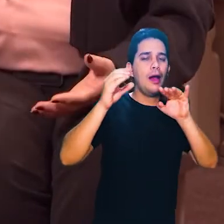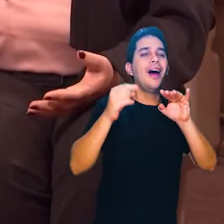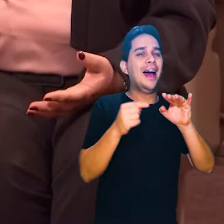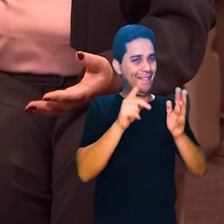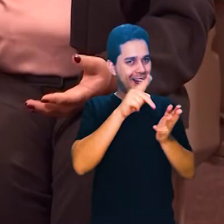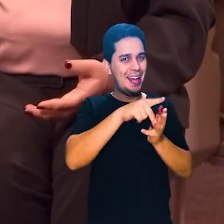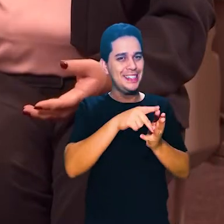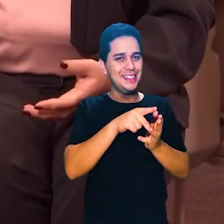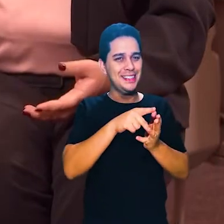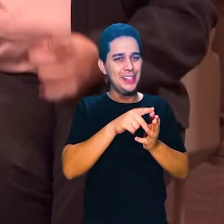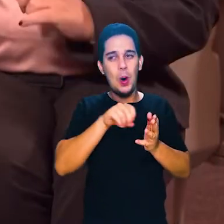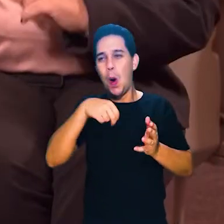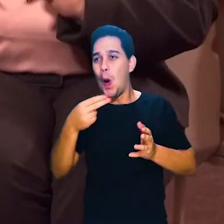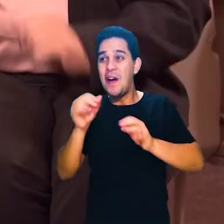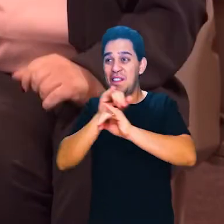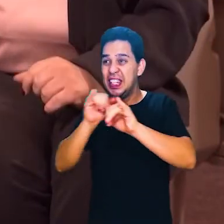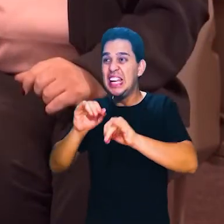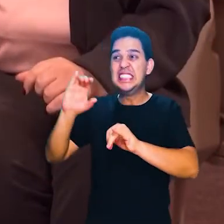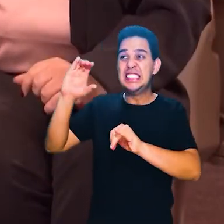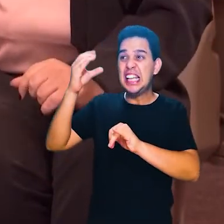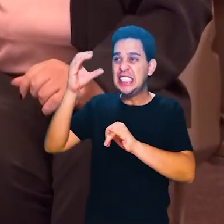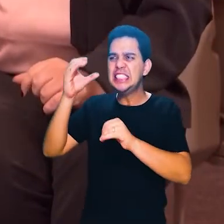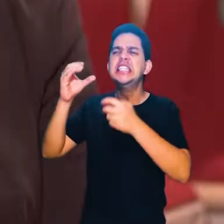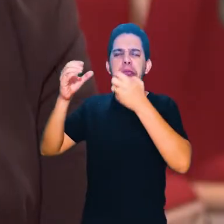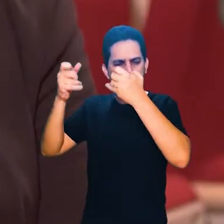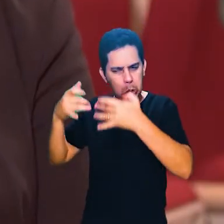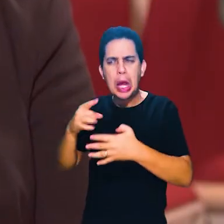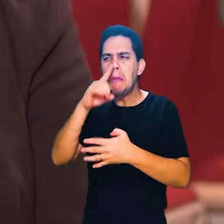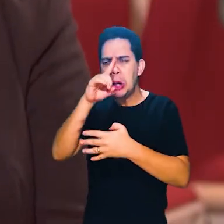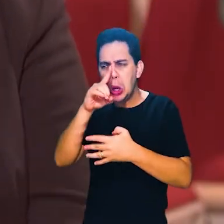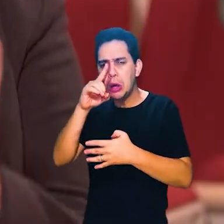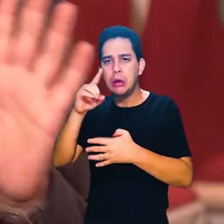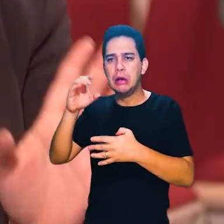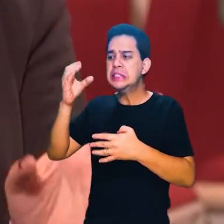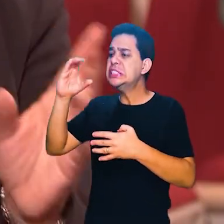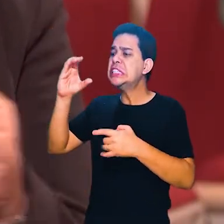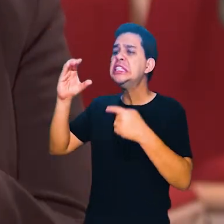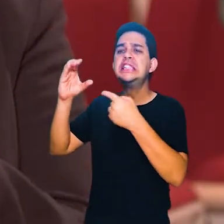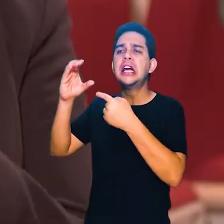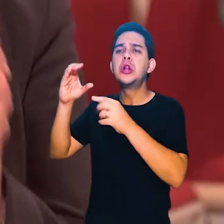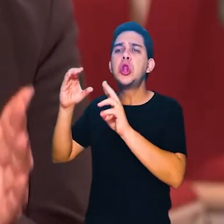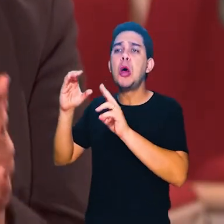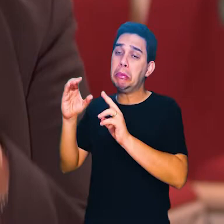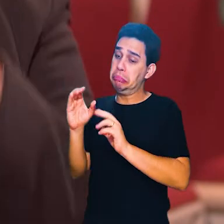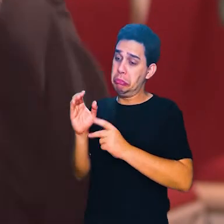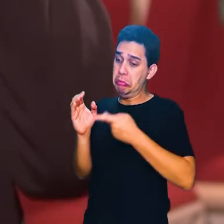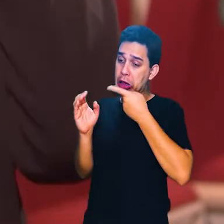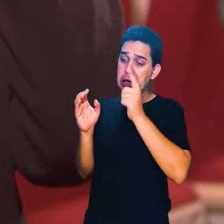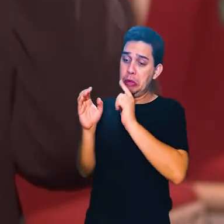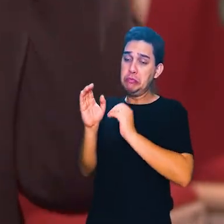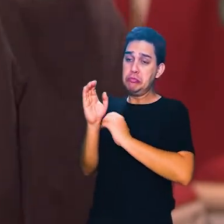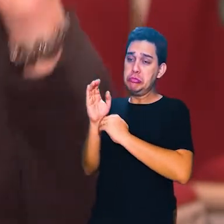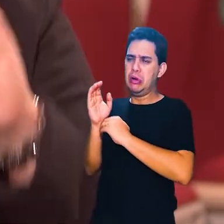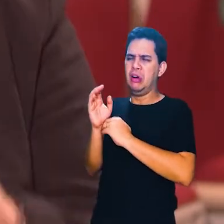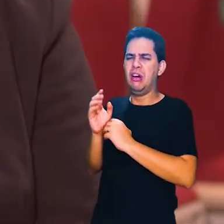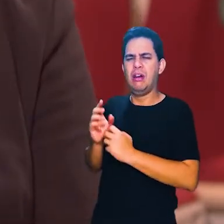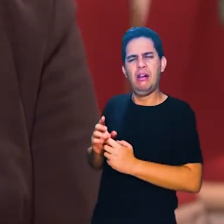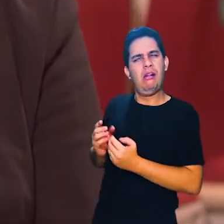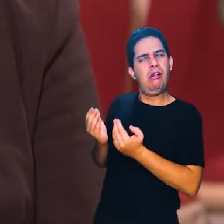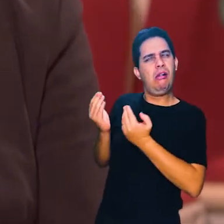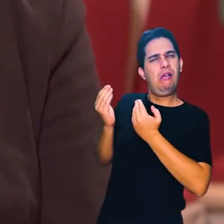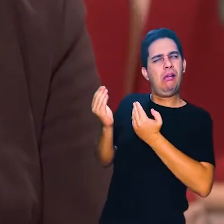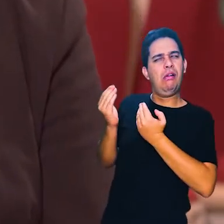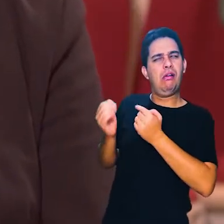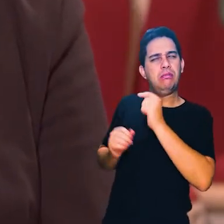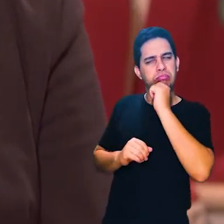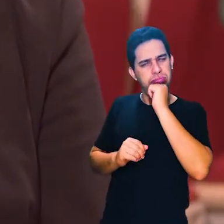vai aparecer. Mas muitas das vezes não aparece, não. Só diz que especialistas, de uma forma muito genérica. E normalmente essas notícias não